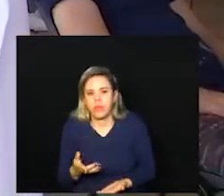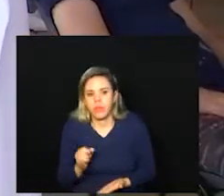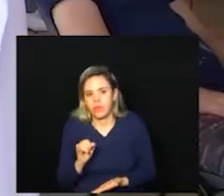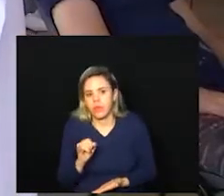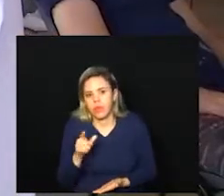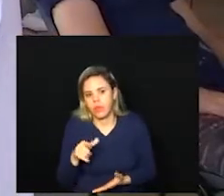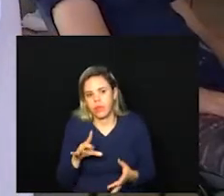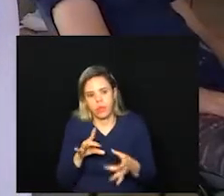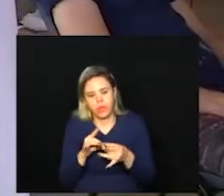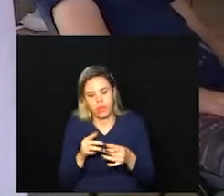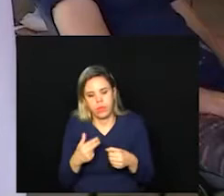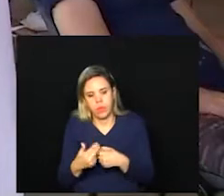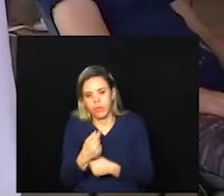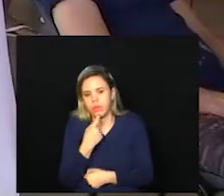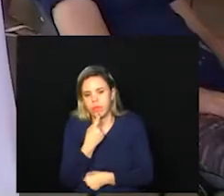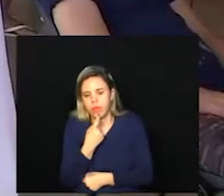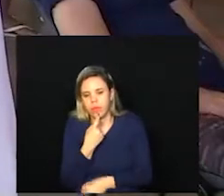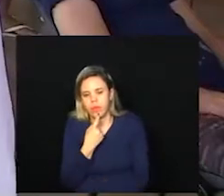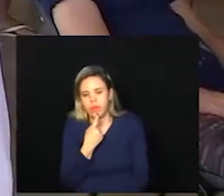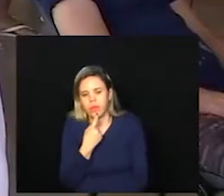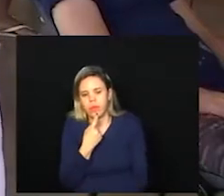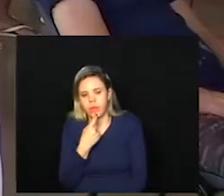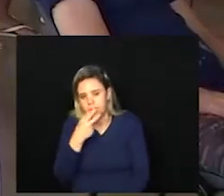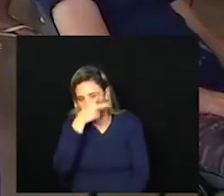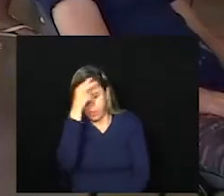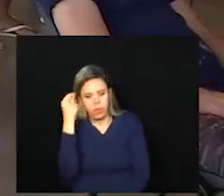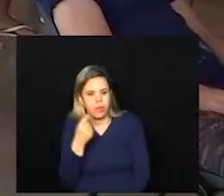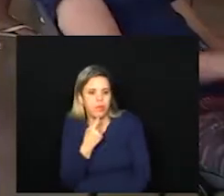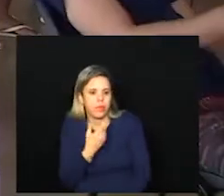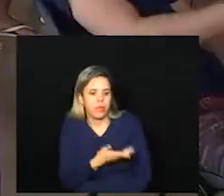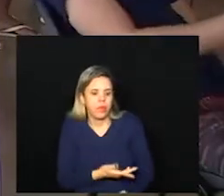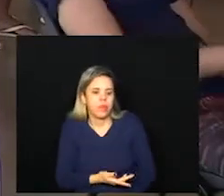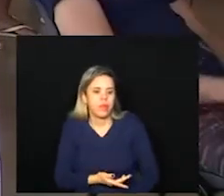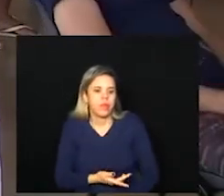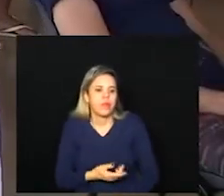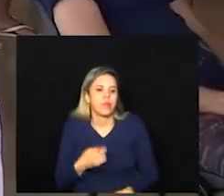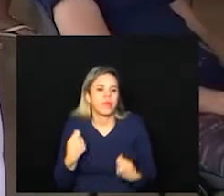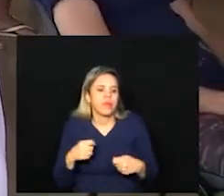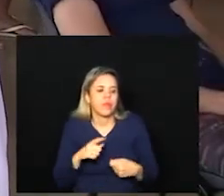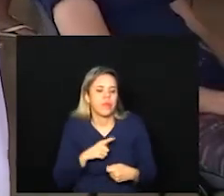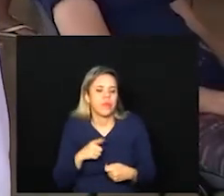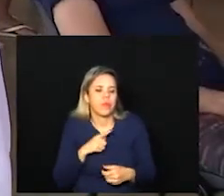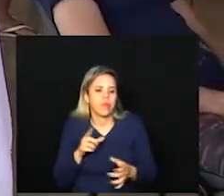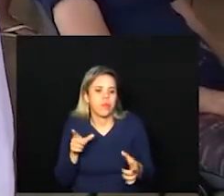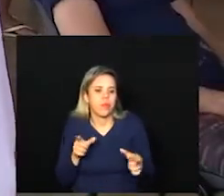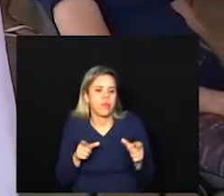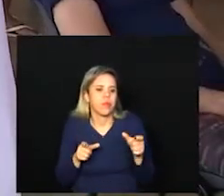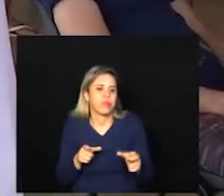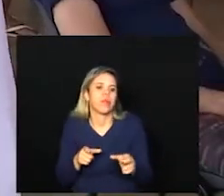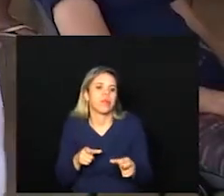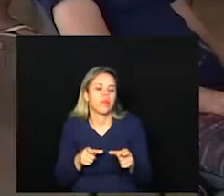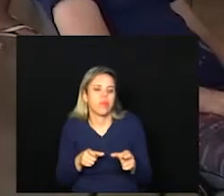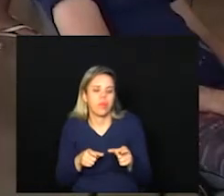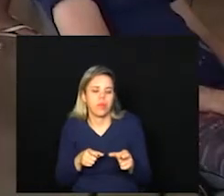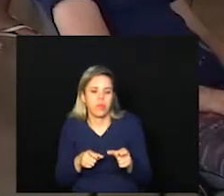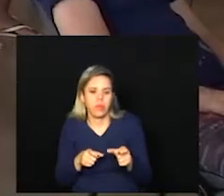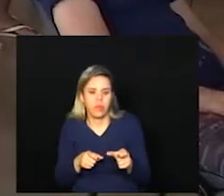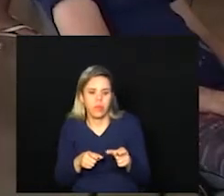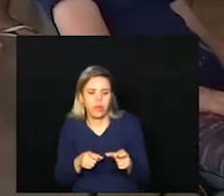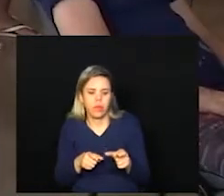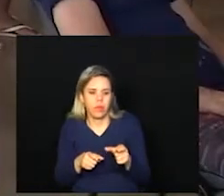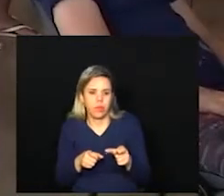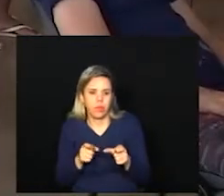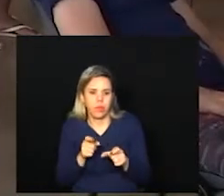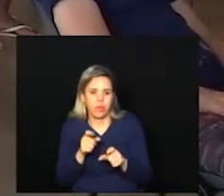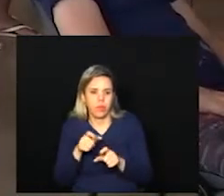uma parceria da Unimed Campinas com a Prefeitura de Campinas. Precisa ter o convênio do plano de